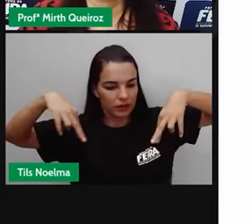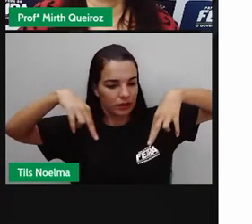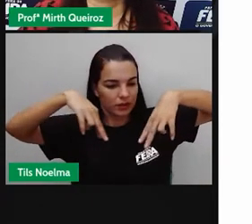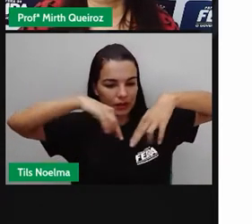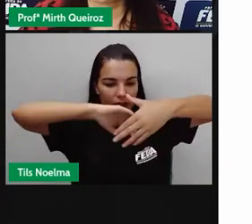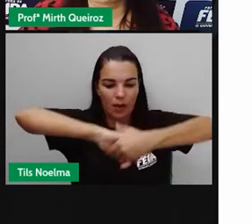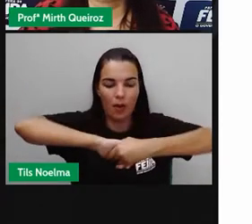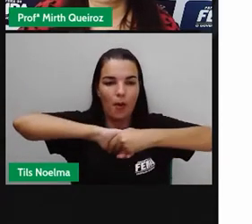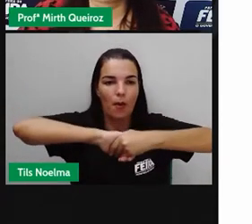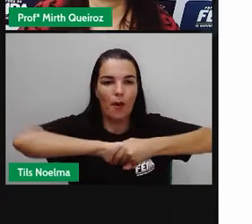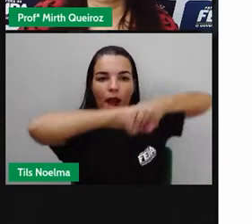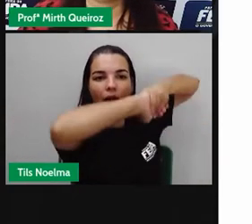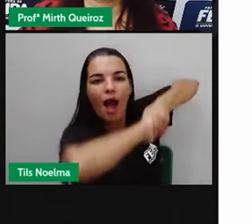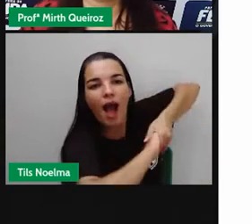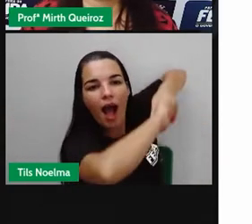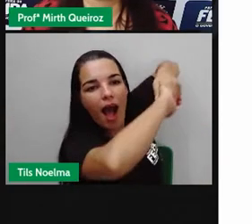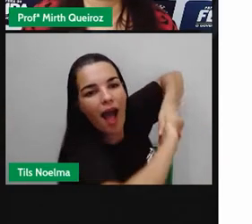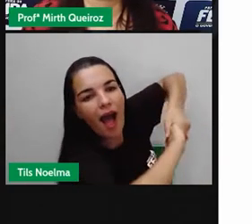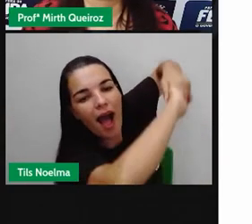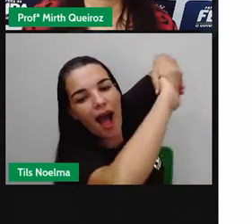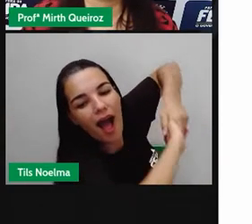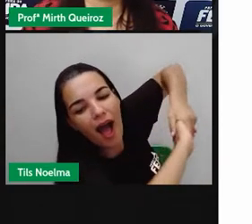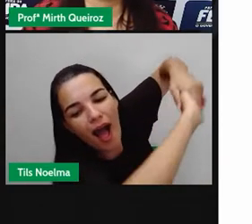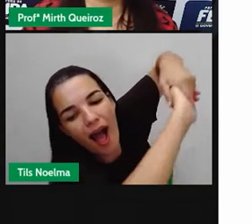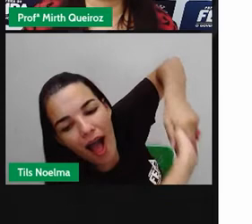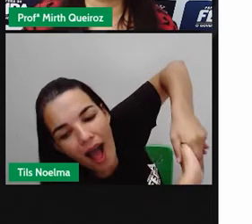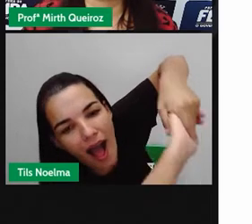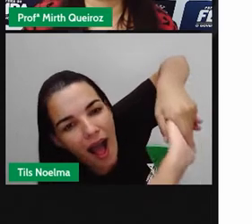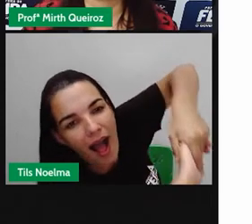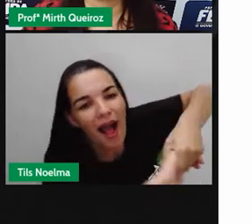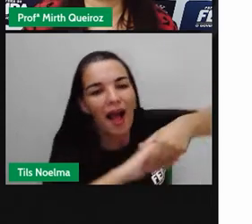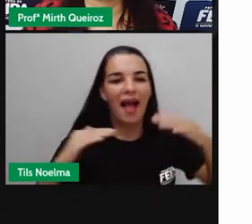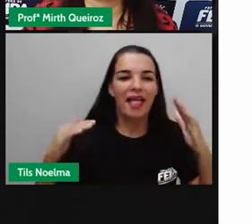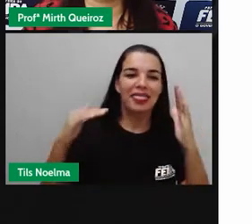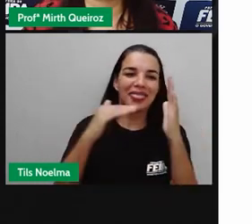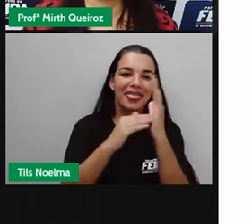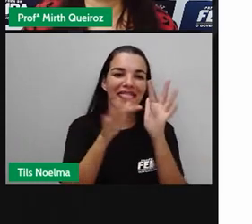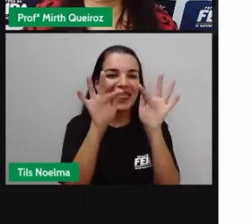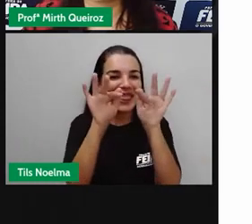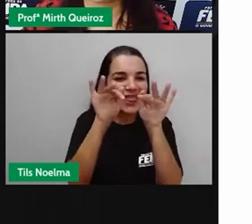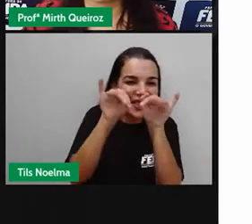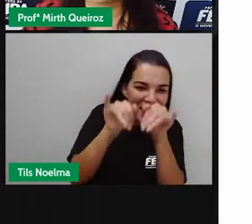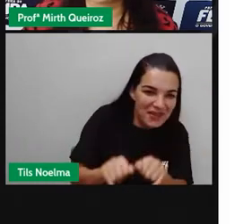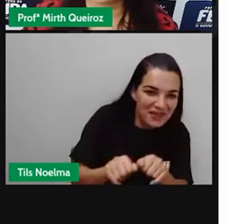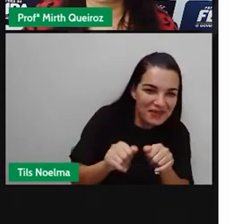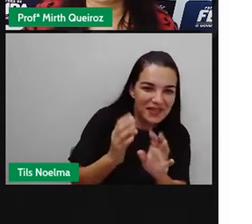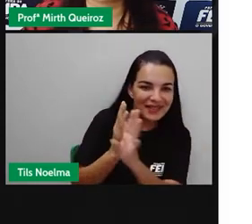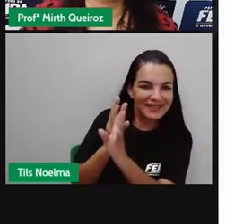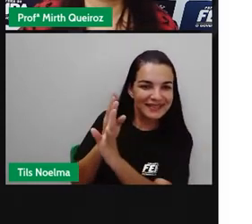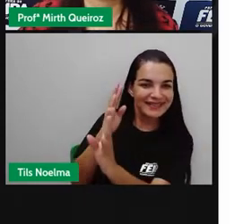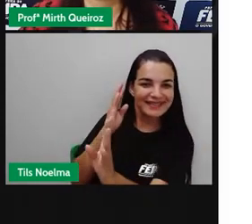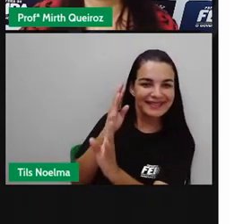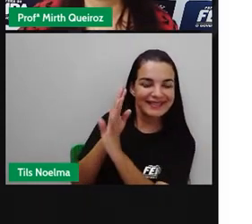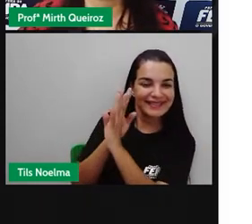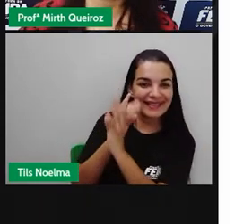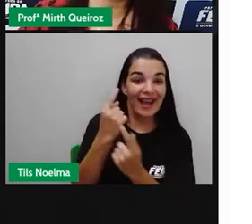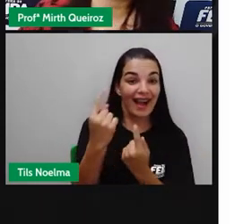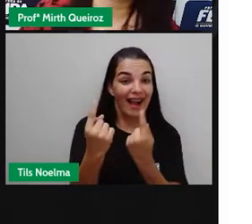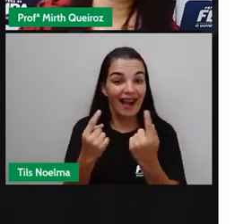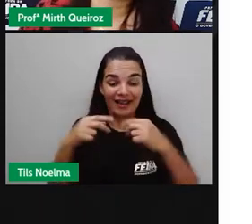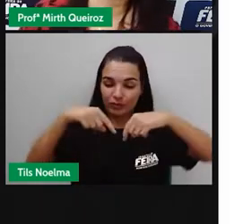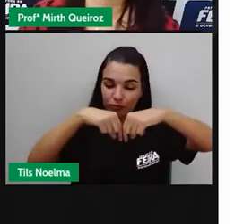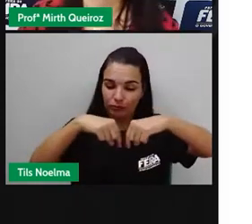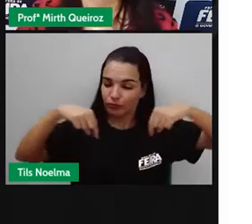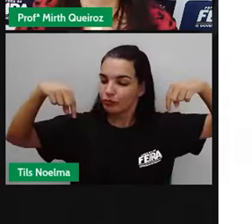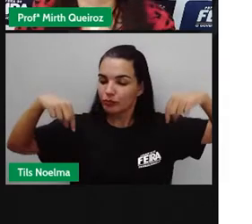pulando de lado até o final da fila. Todos os casais eles fazem assim. Aí quando chegam ao final da fila, cada um vai para